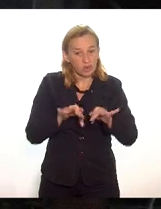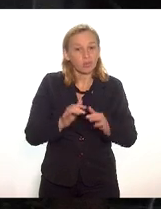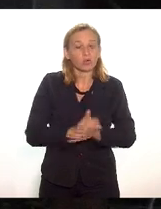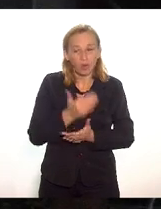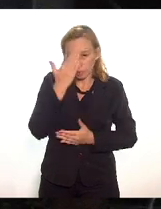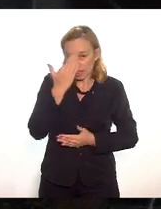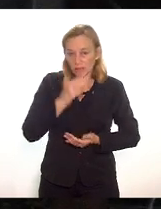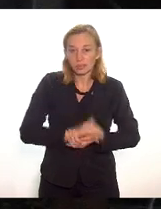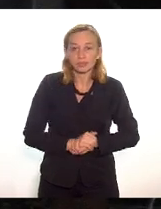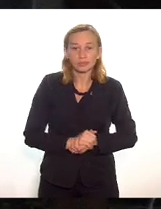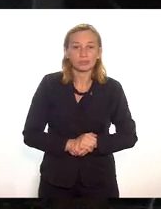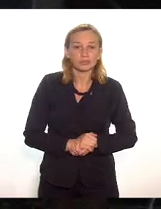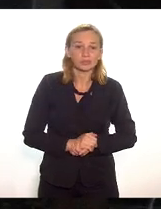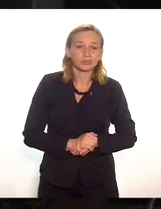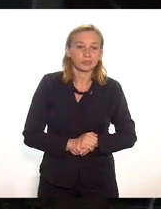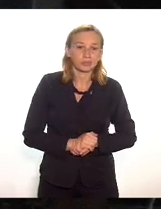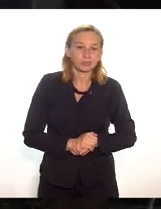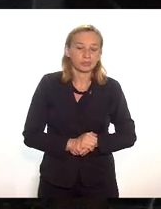Obrigado.